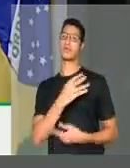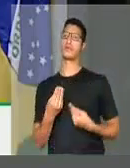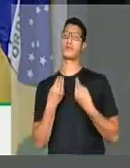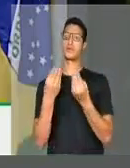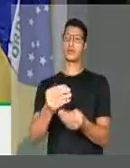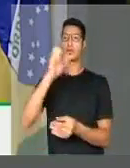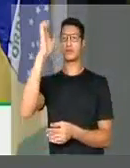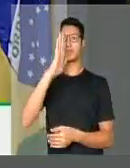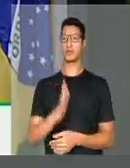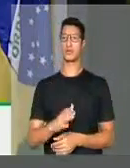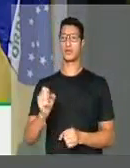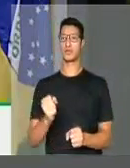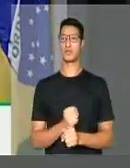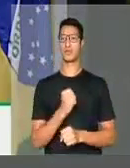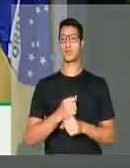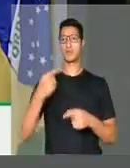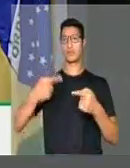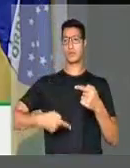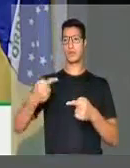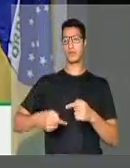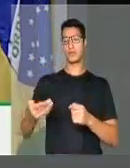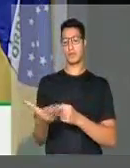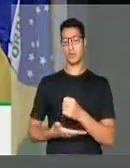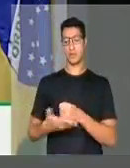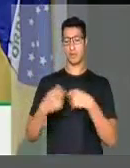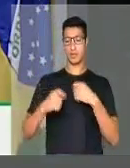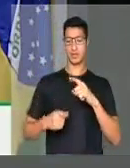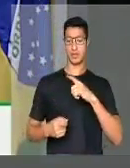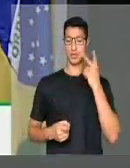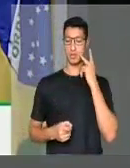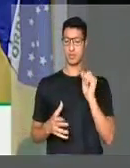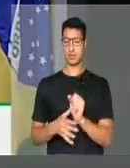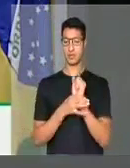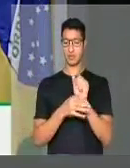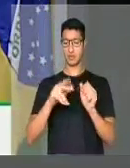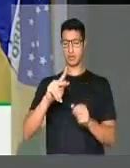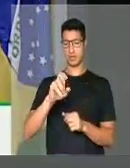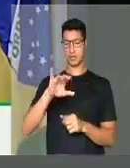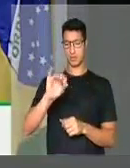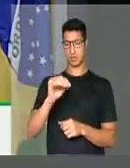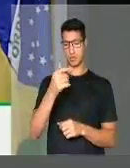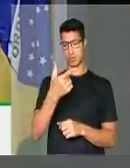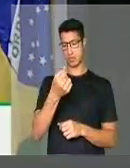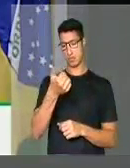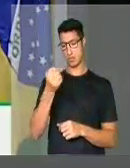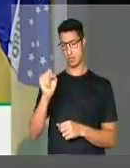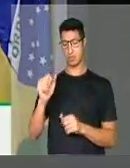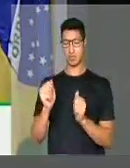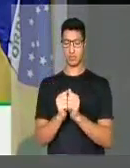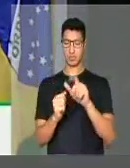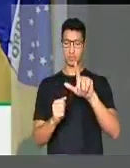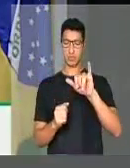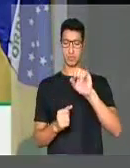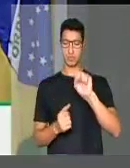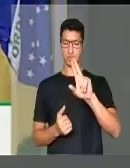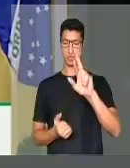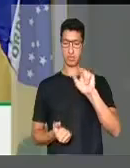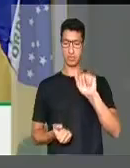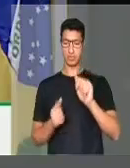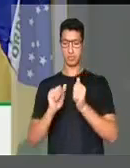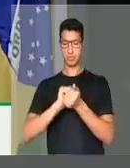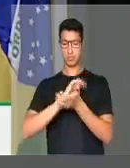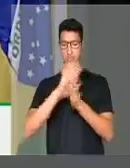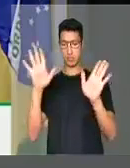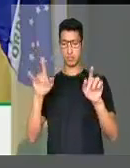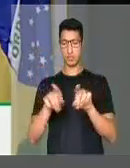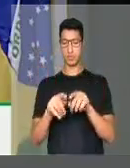dar ao Brasil uma reforma política mínima necessária para garantir o pleito de 2018 com lisura, com transparência